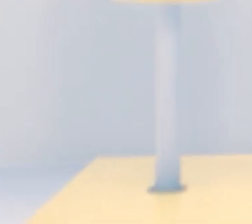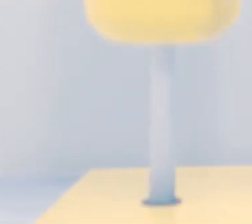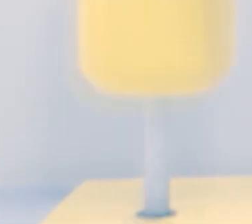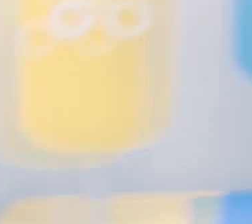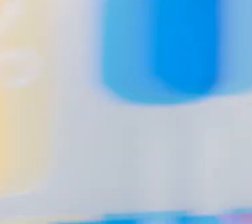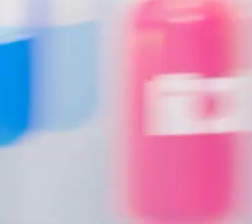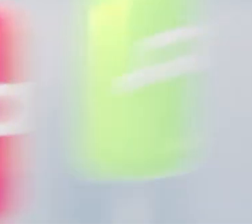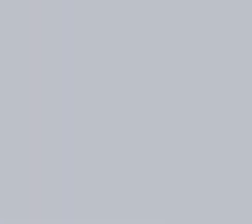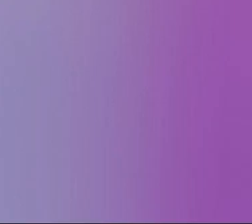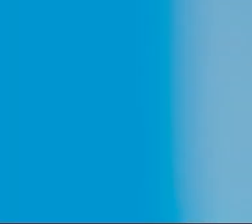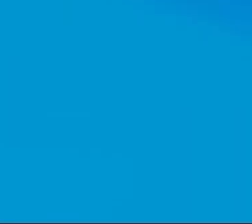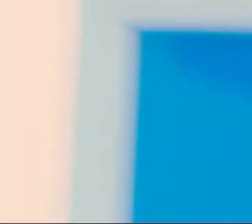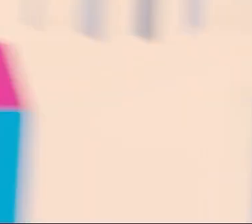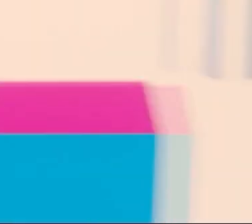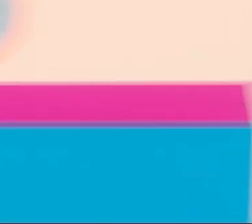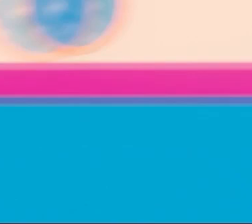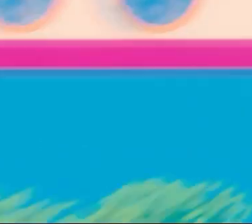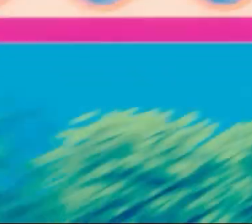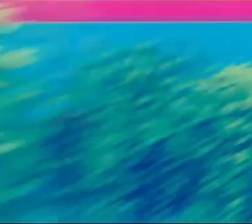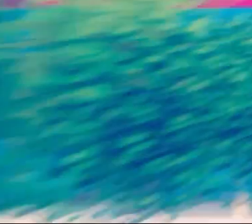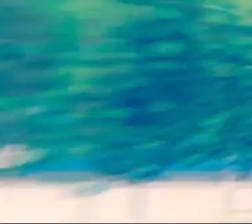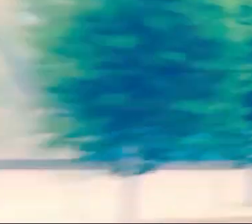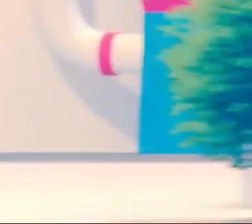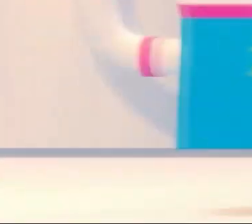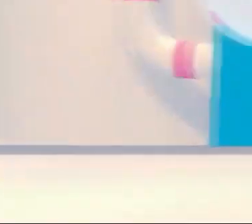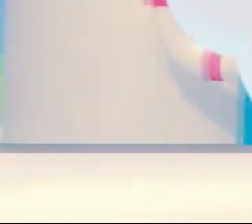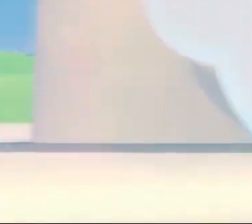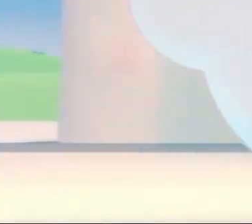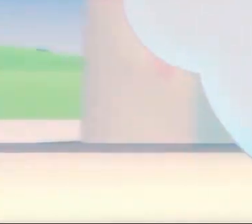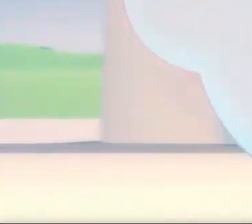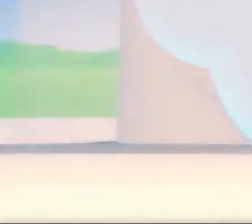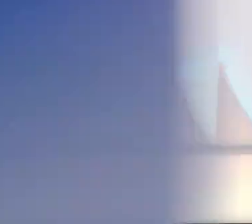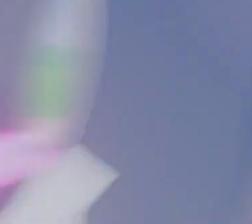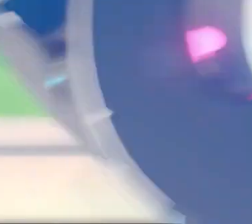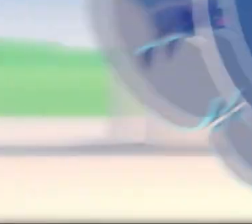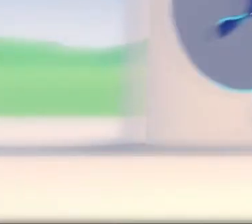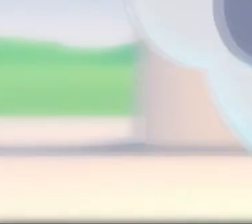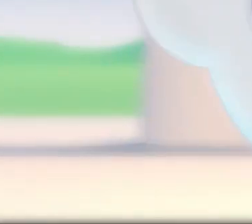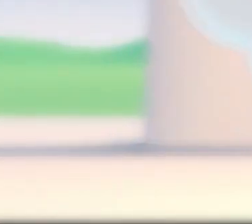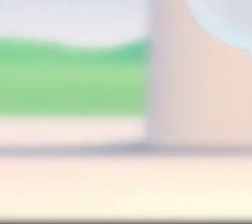Obrigado! Vamos fabricar, vamos sonhar.